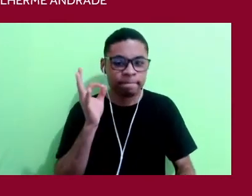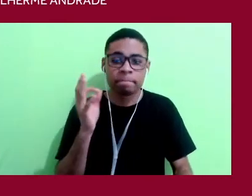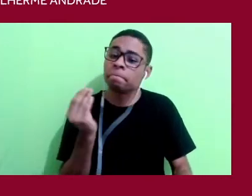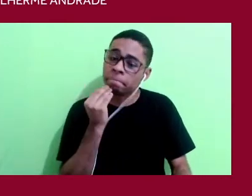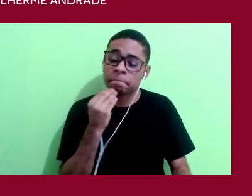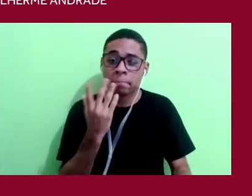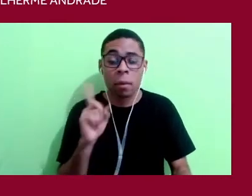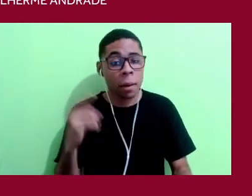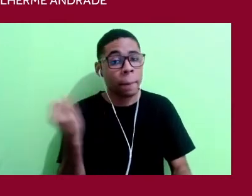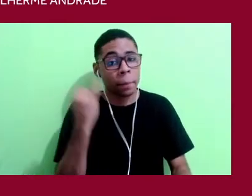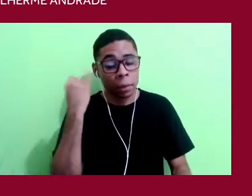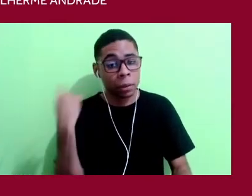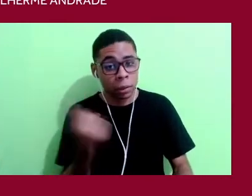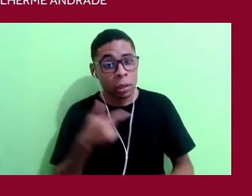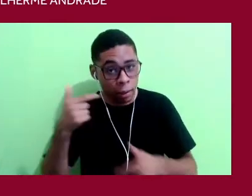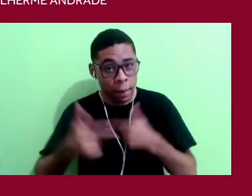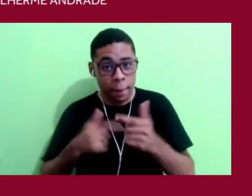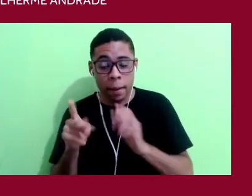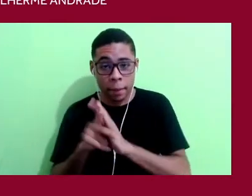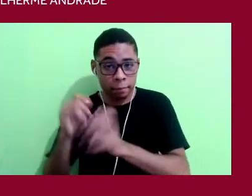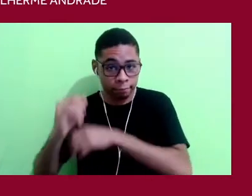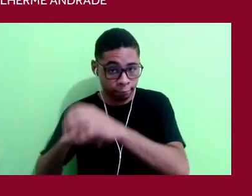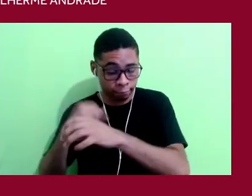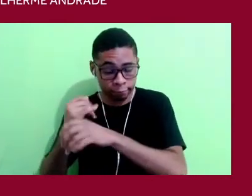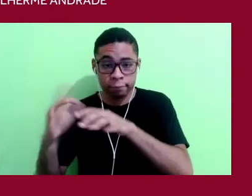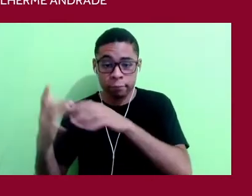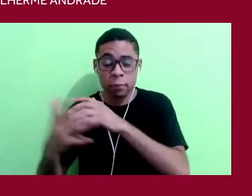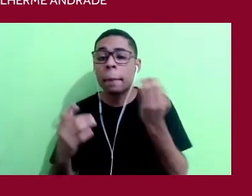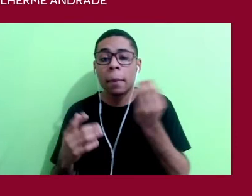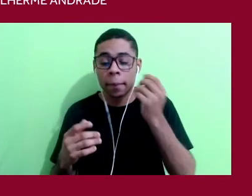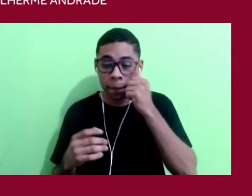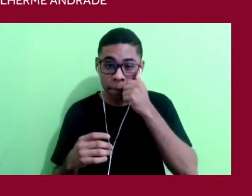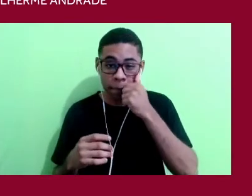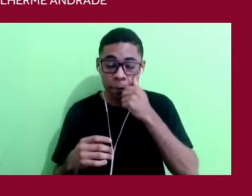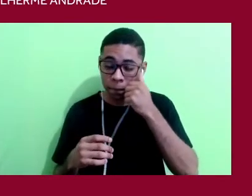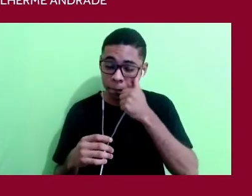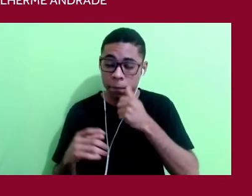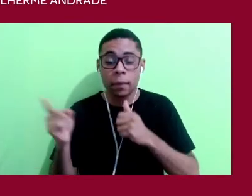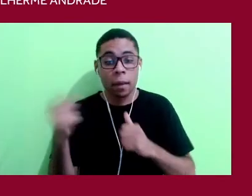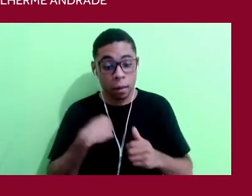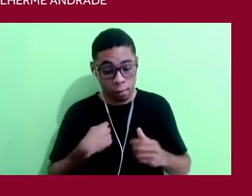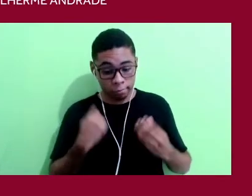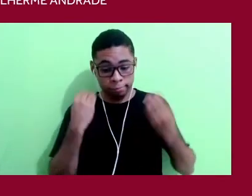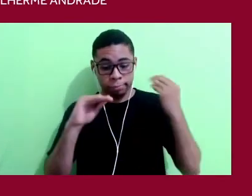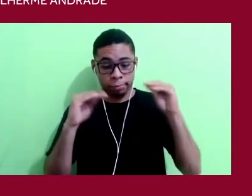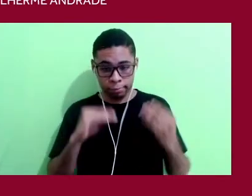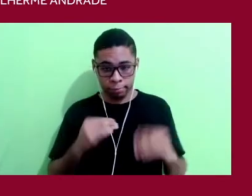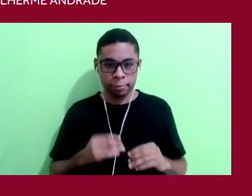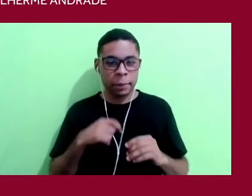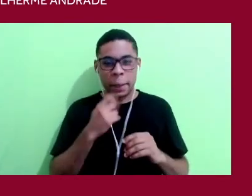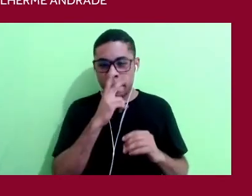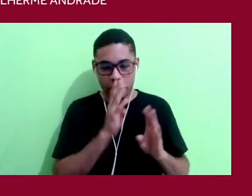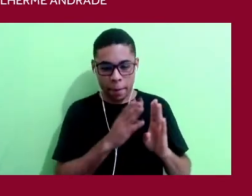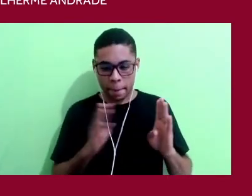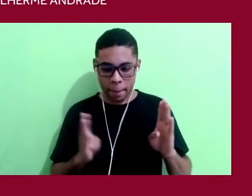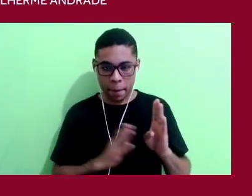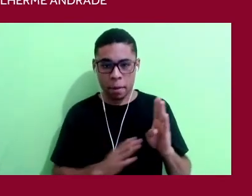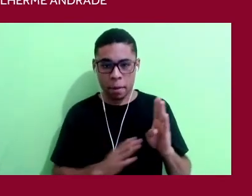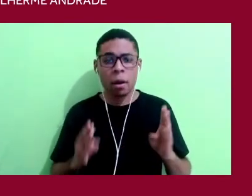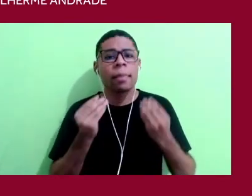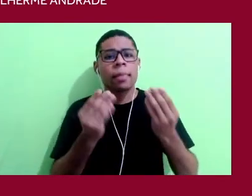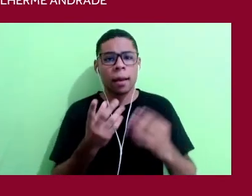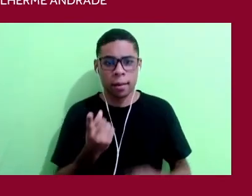com as mídias sociais, porque as nossas bibliotecas, elas não geram lucro,